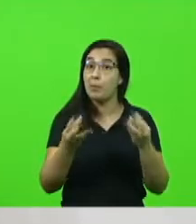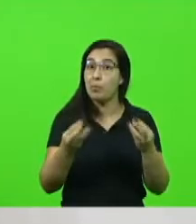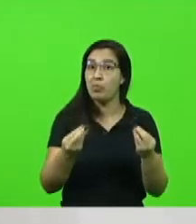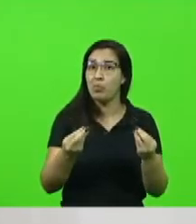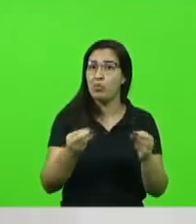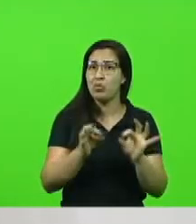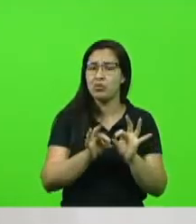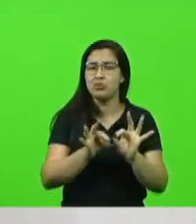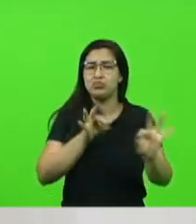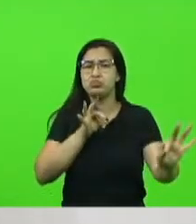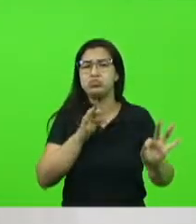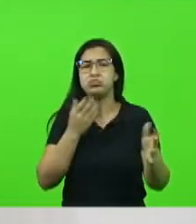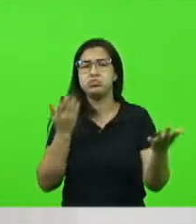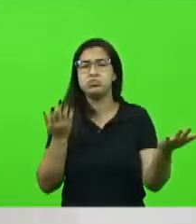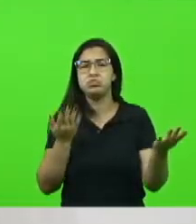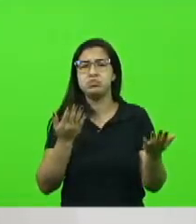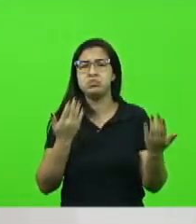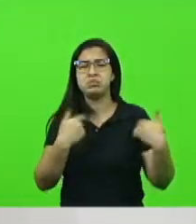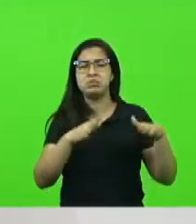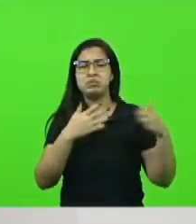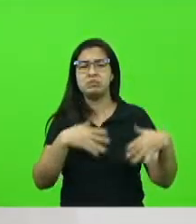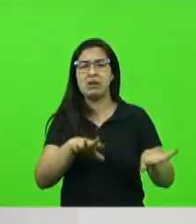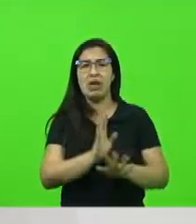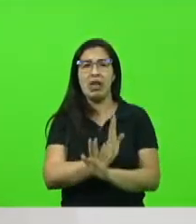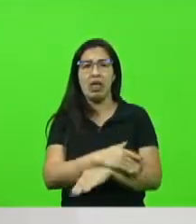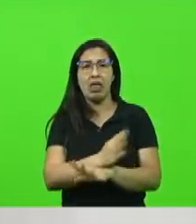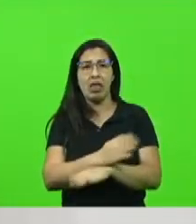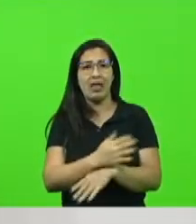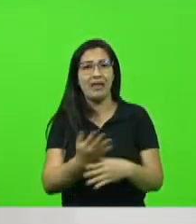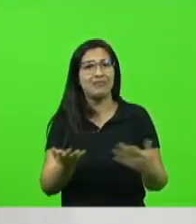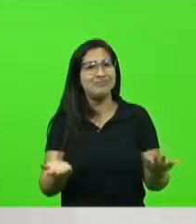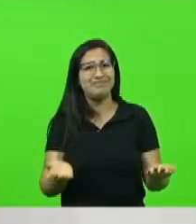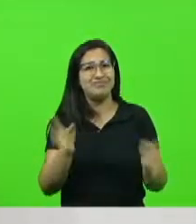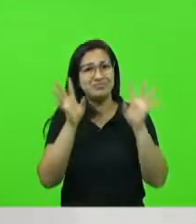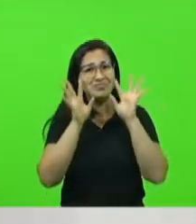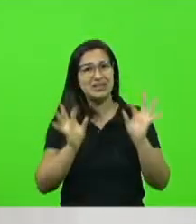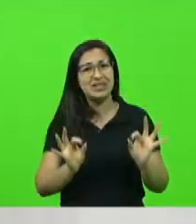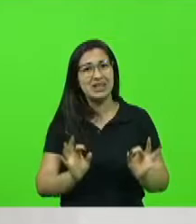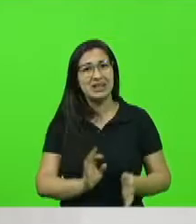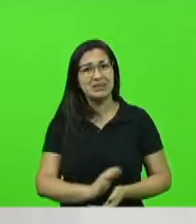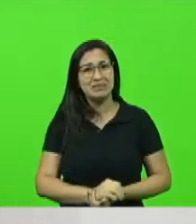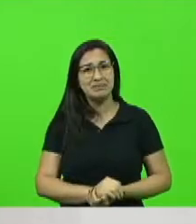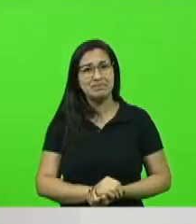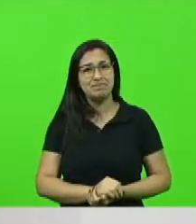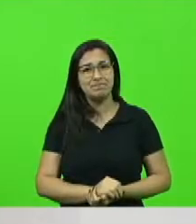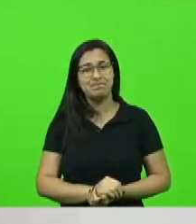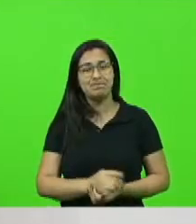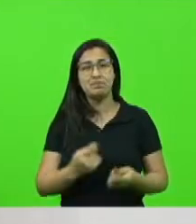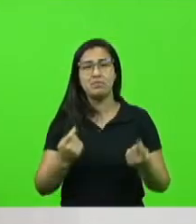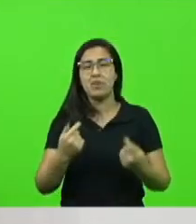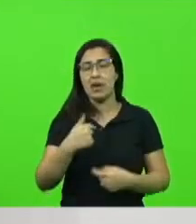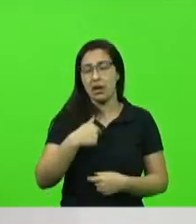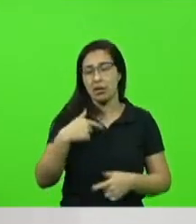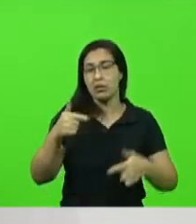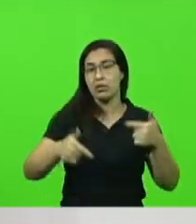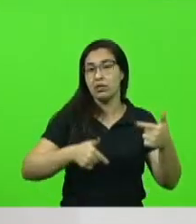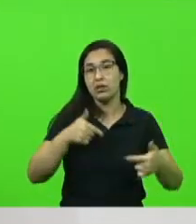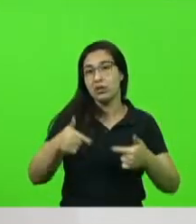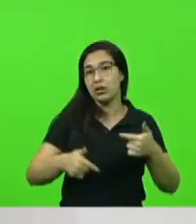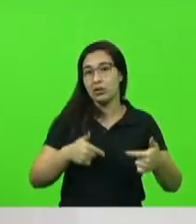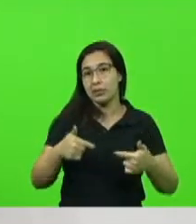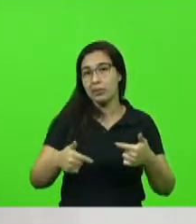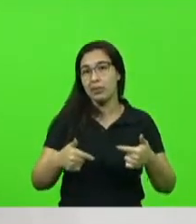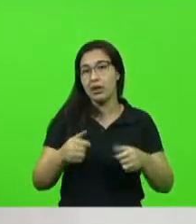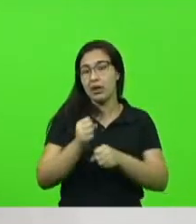distante do que os filhos estão sabendo. Porque pai, eu trabalhei, tem